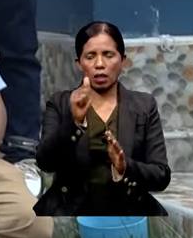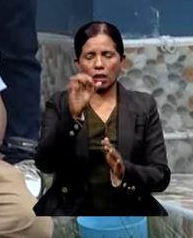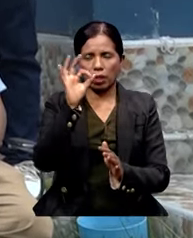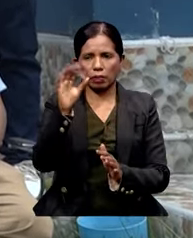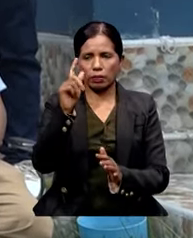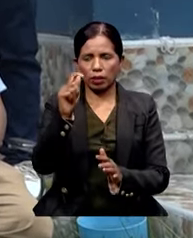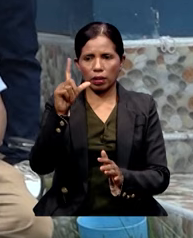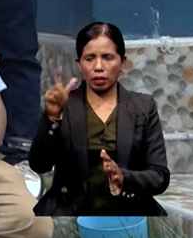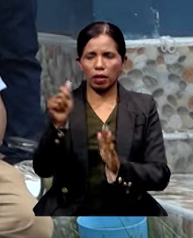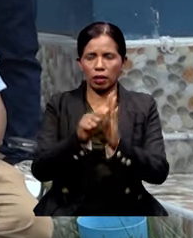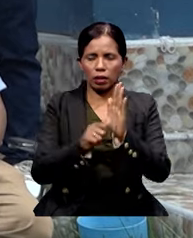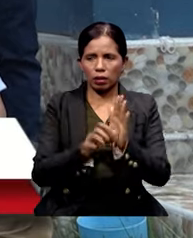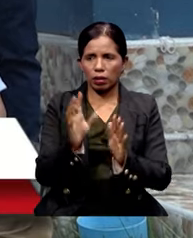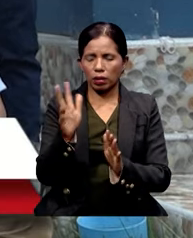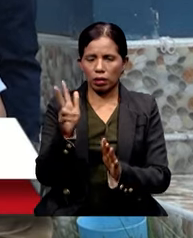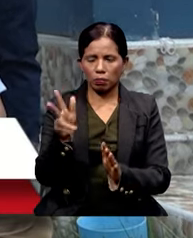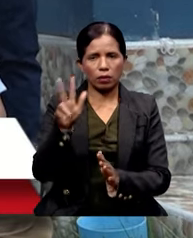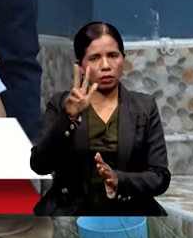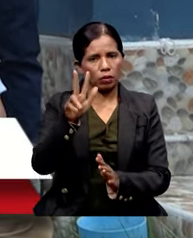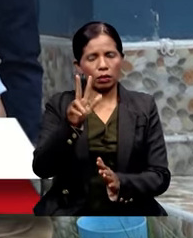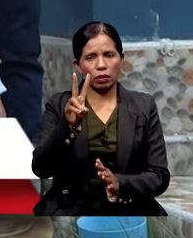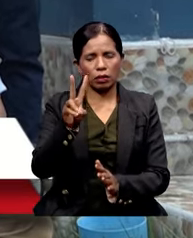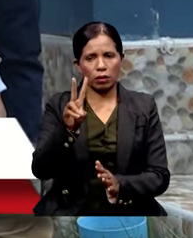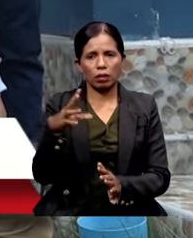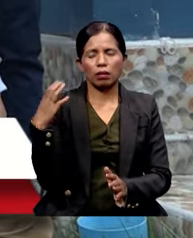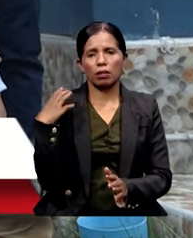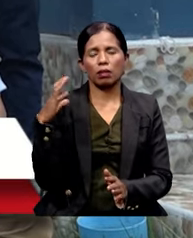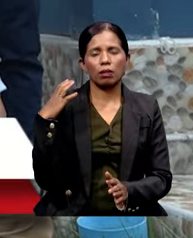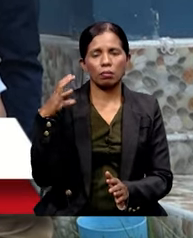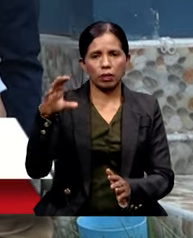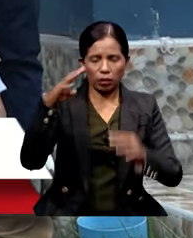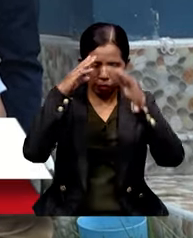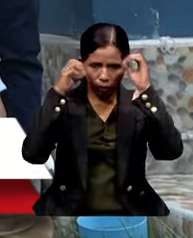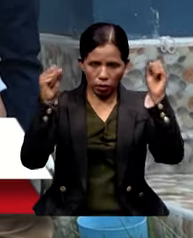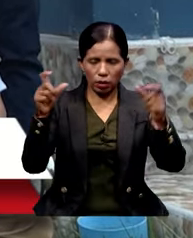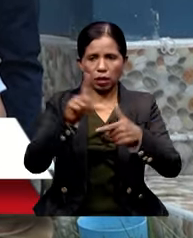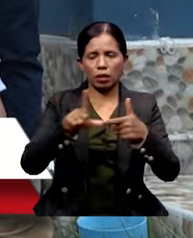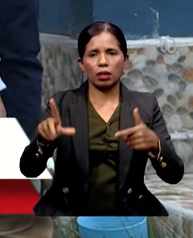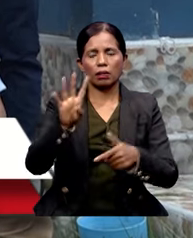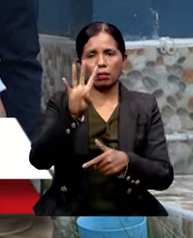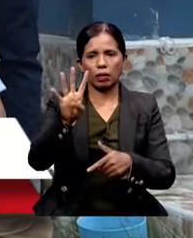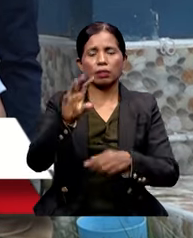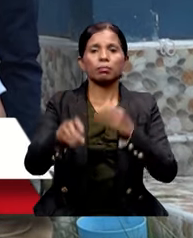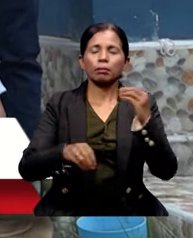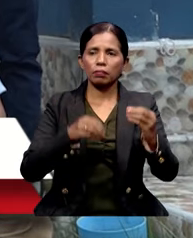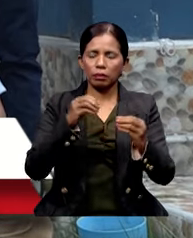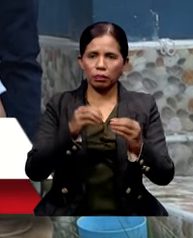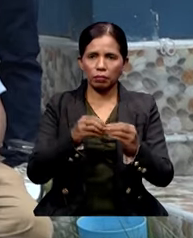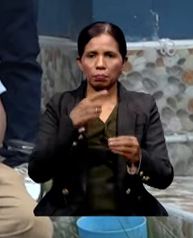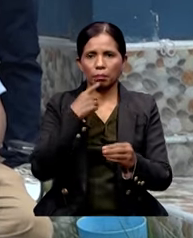AFTL, artigo 32. Competência presidente e a linha 4. Cata.